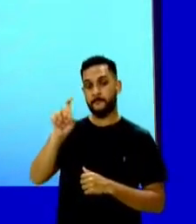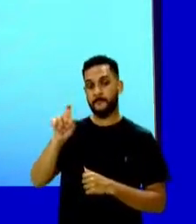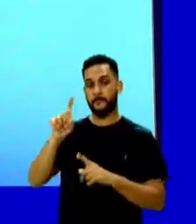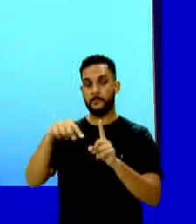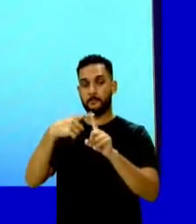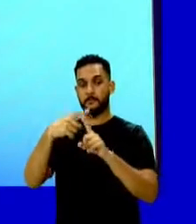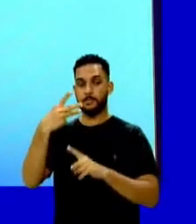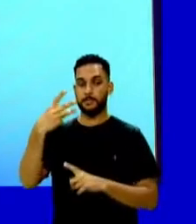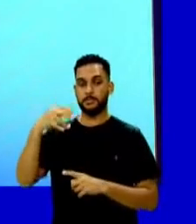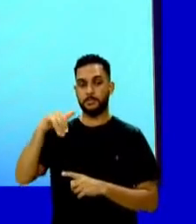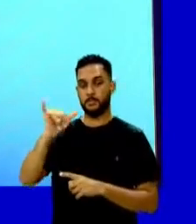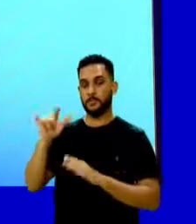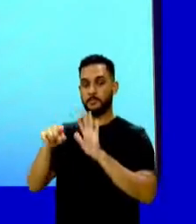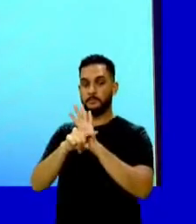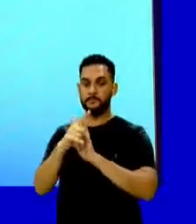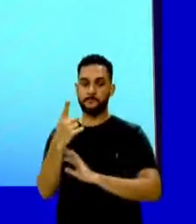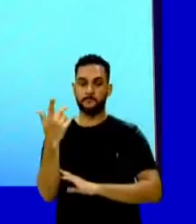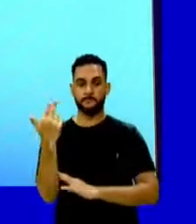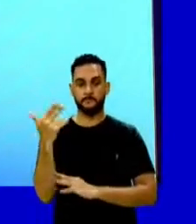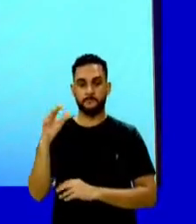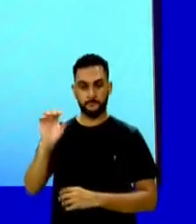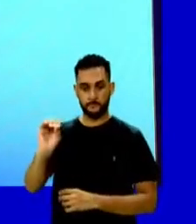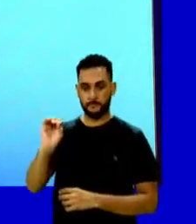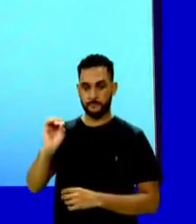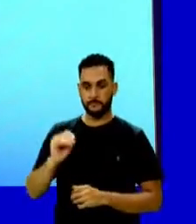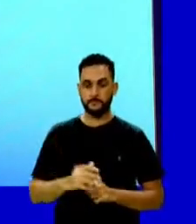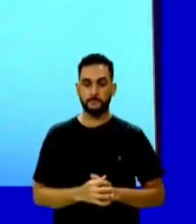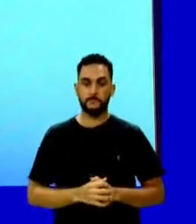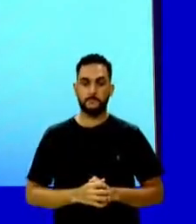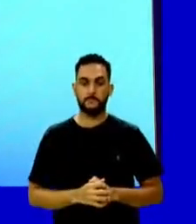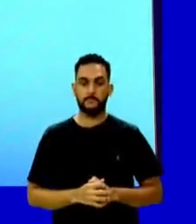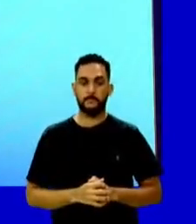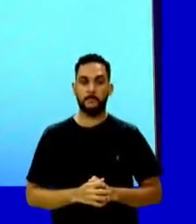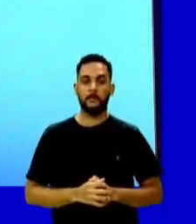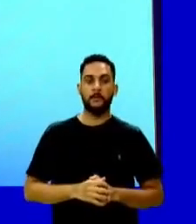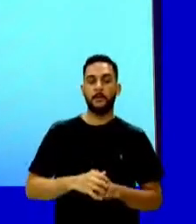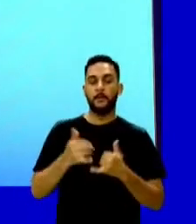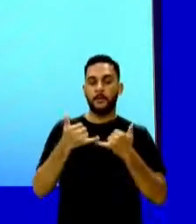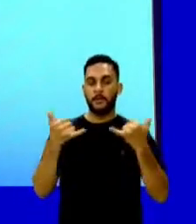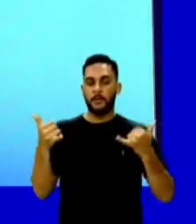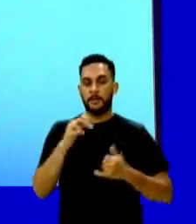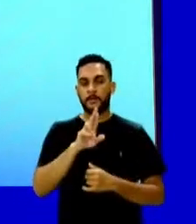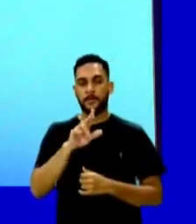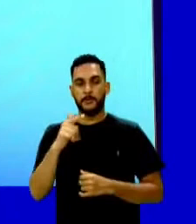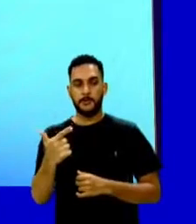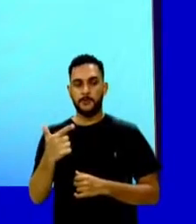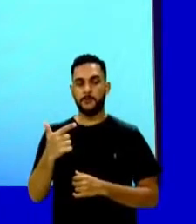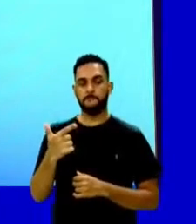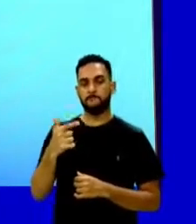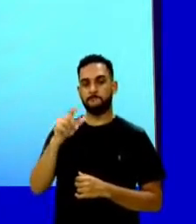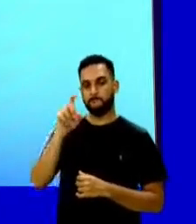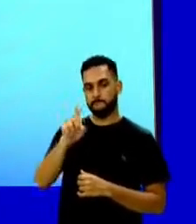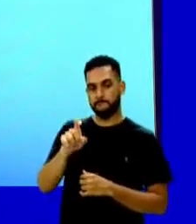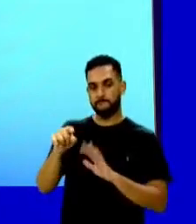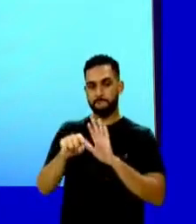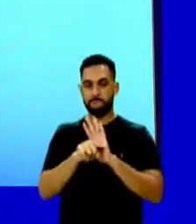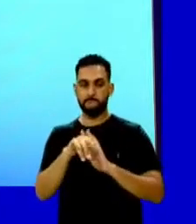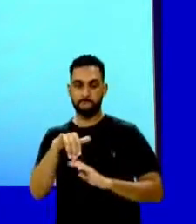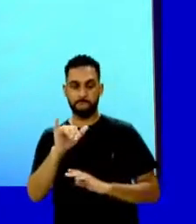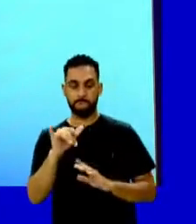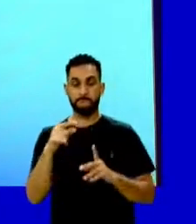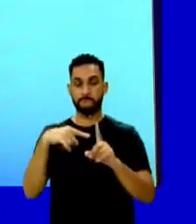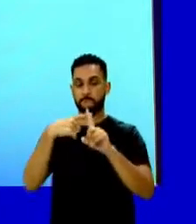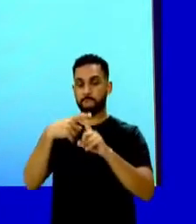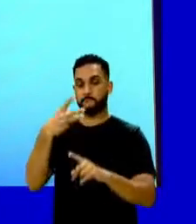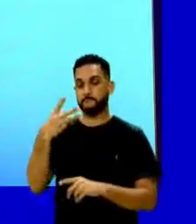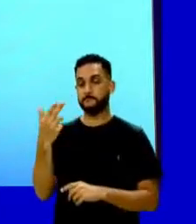3y - 1 = 0 Oi e a equação da reta r 2 ela vai ser x menos y